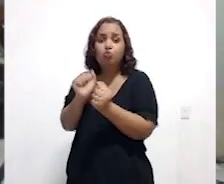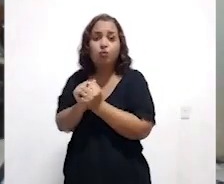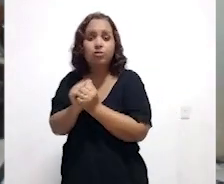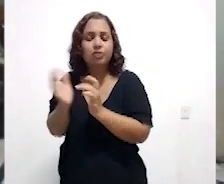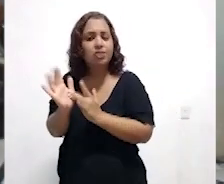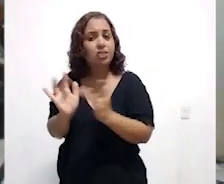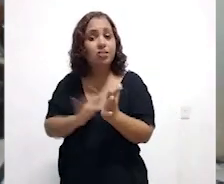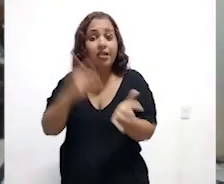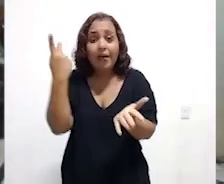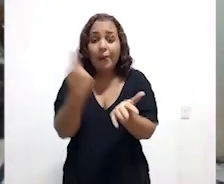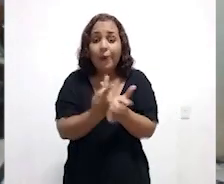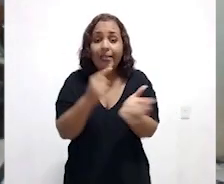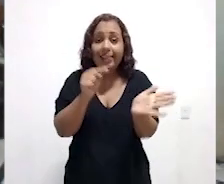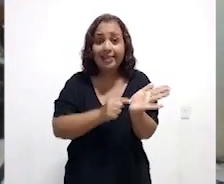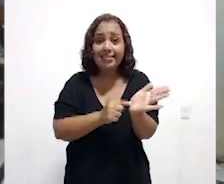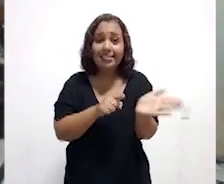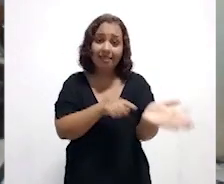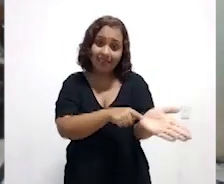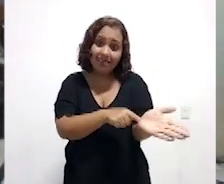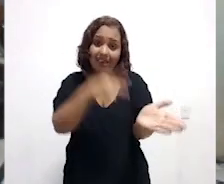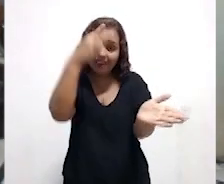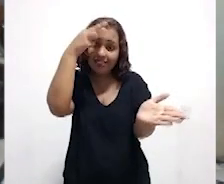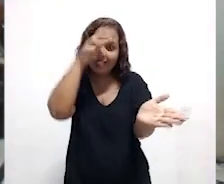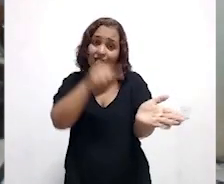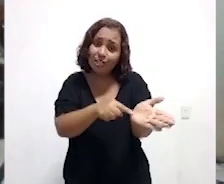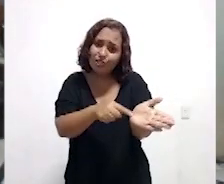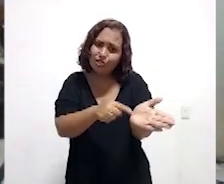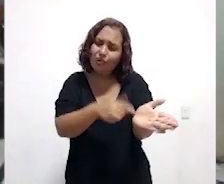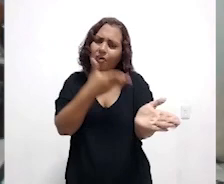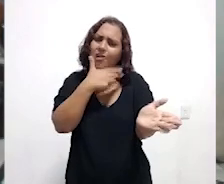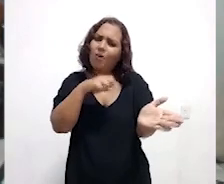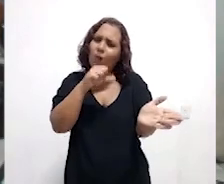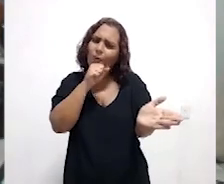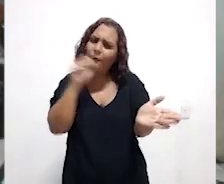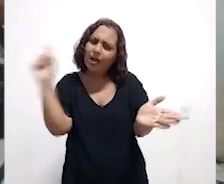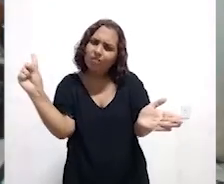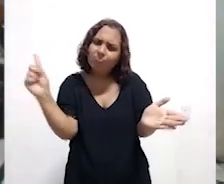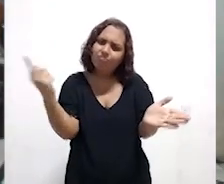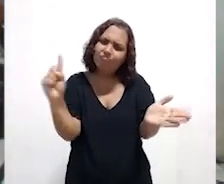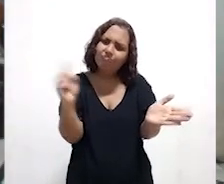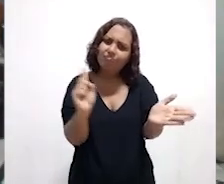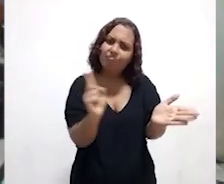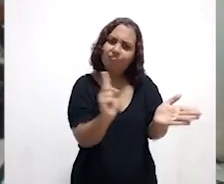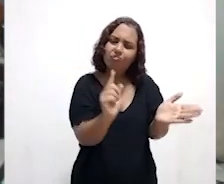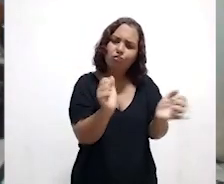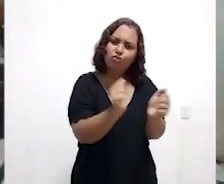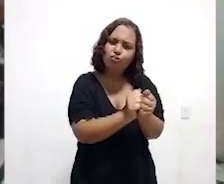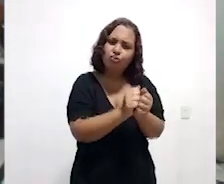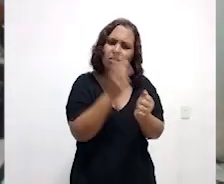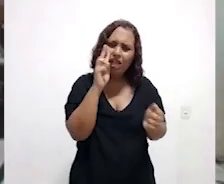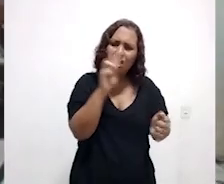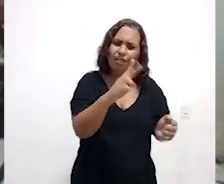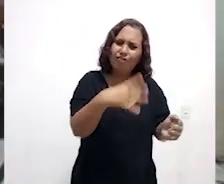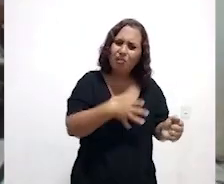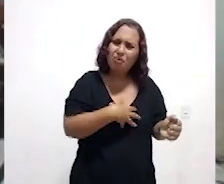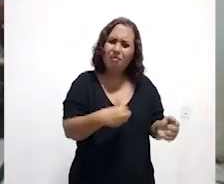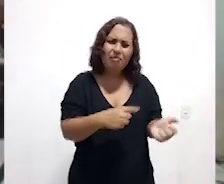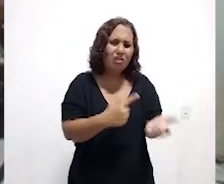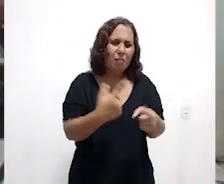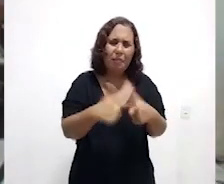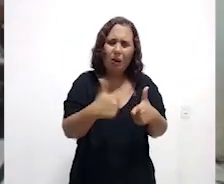aqui nessa parte da história, né? Esse pai está chegando com seu filho e agora ele vê seu filho no ápice de uma crise